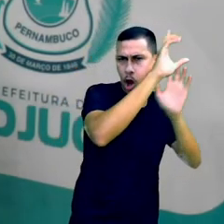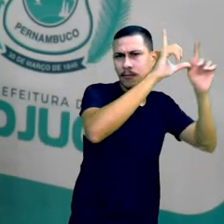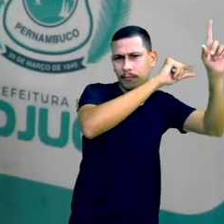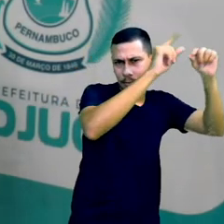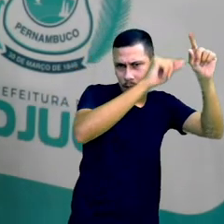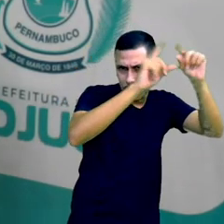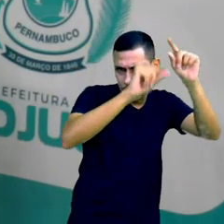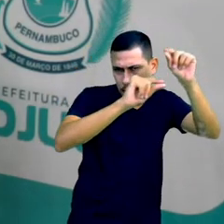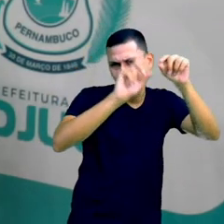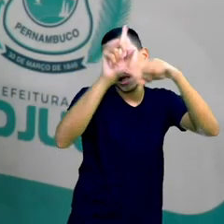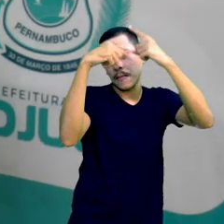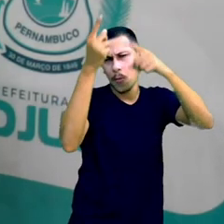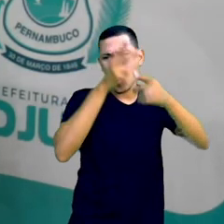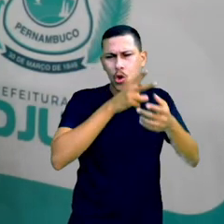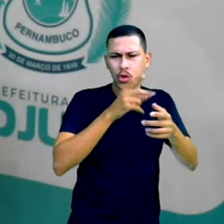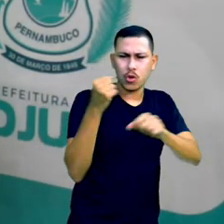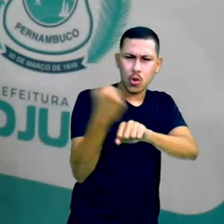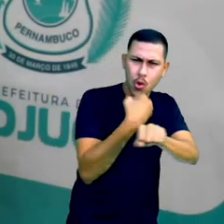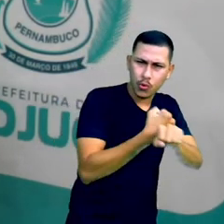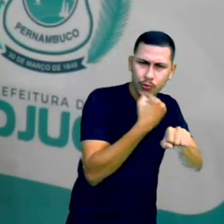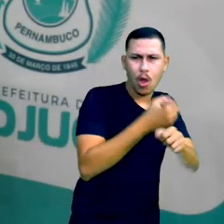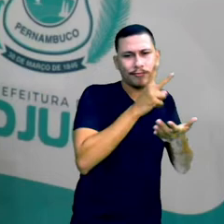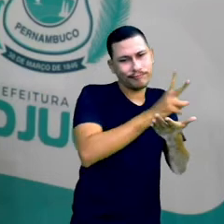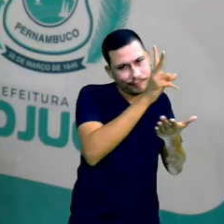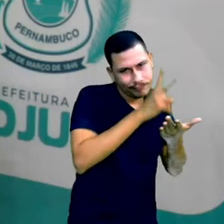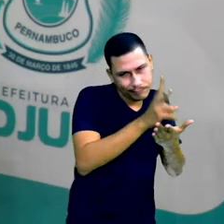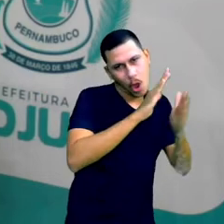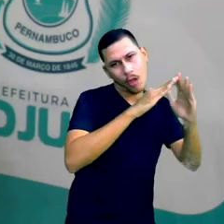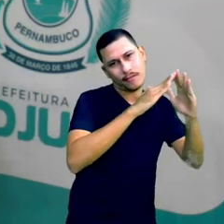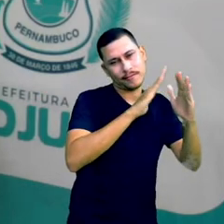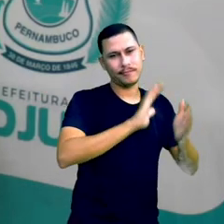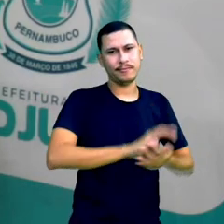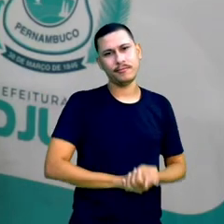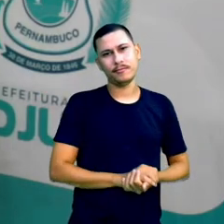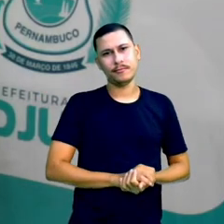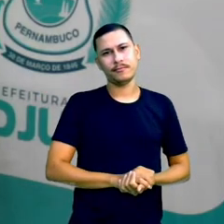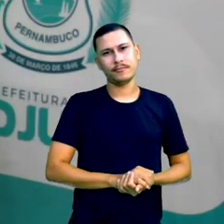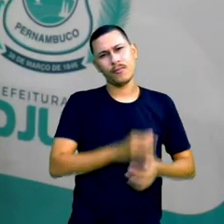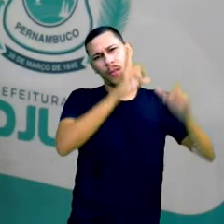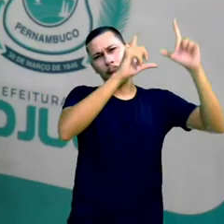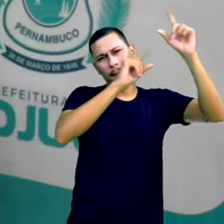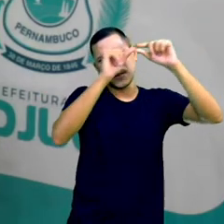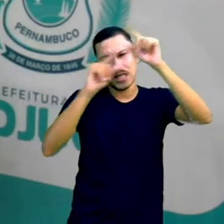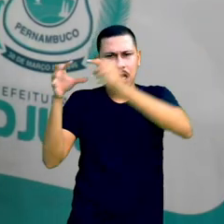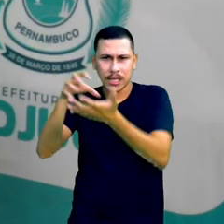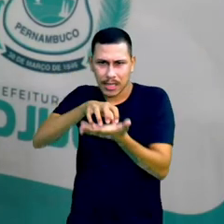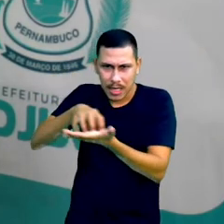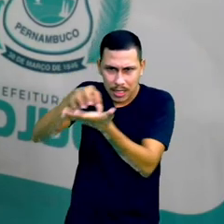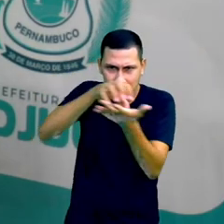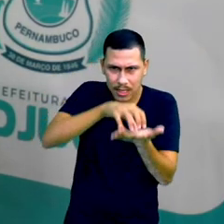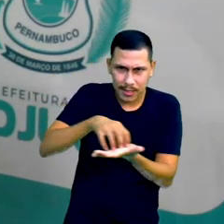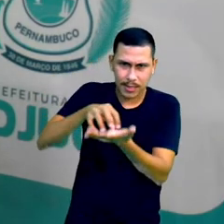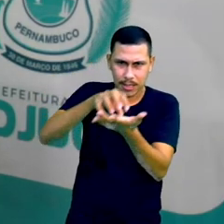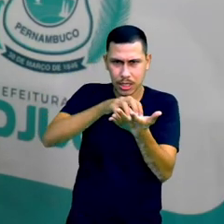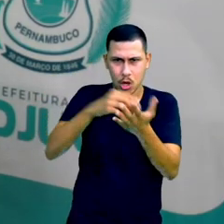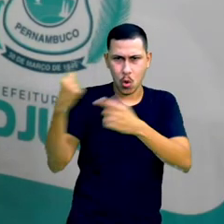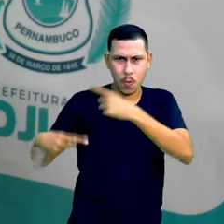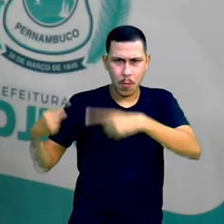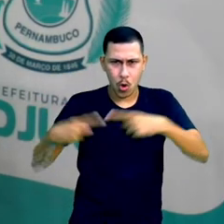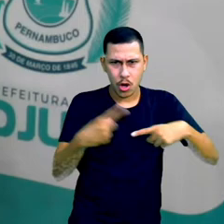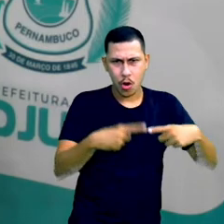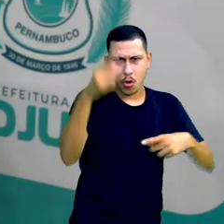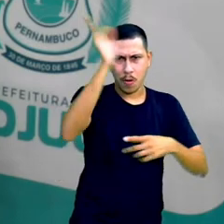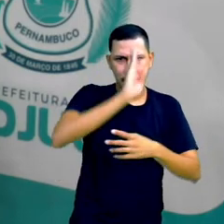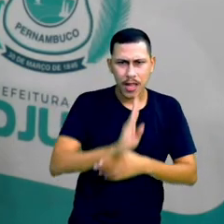depois de tanto tempo da construção da cidade, ainda vivem lá. Brasília é o centro político do nosso país.